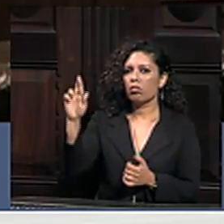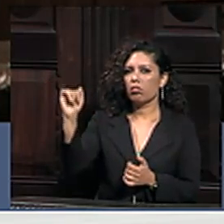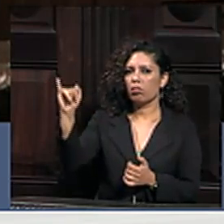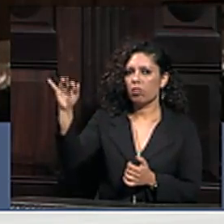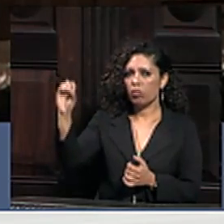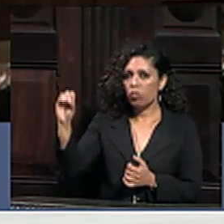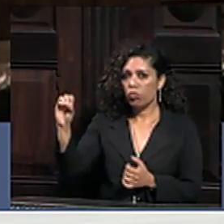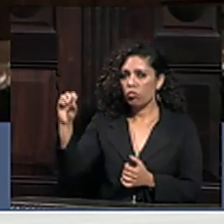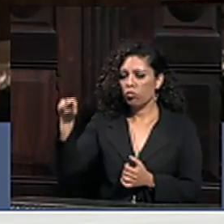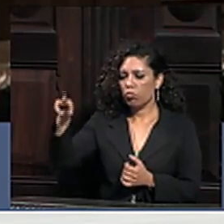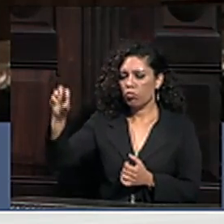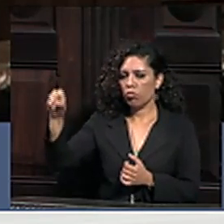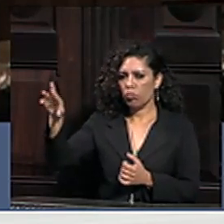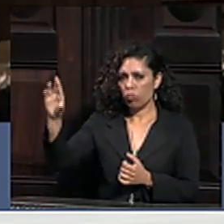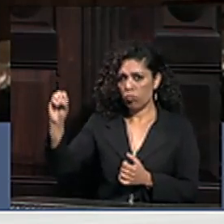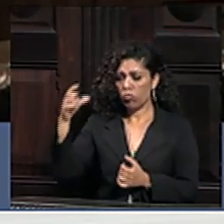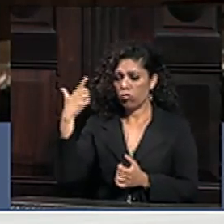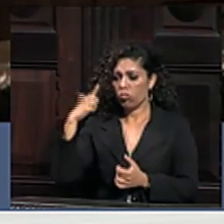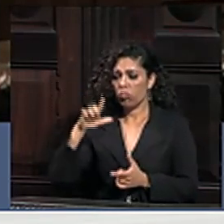alcançado.